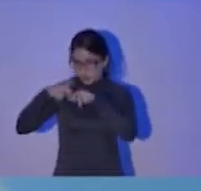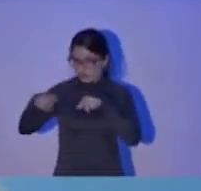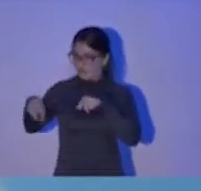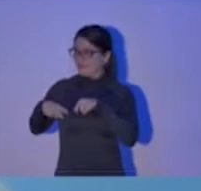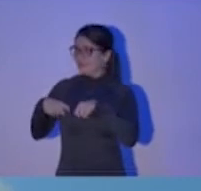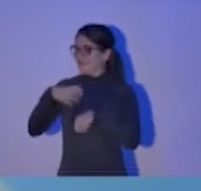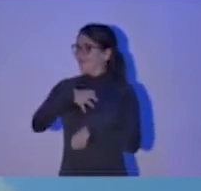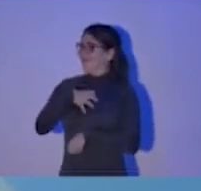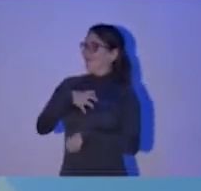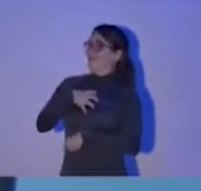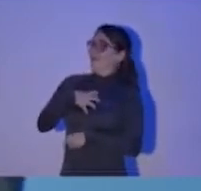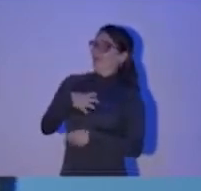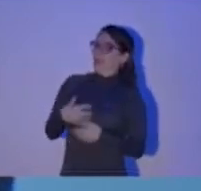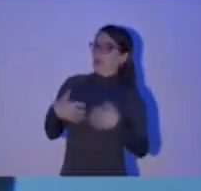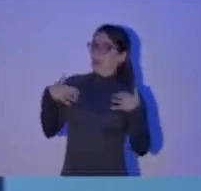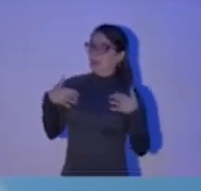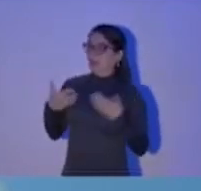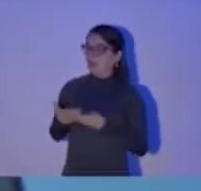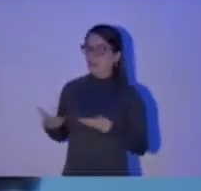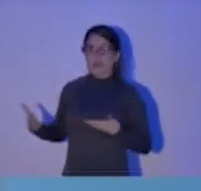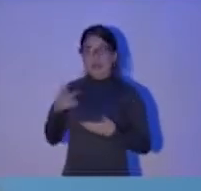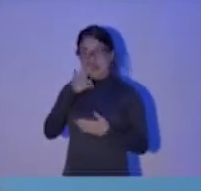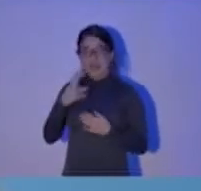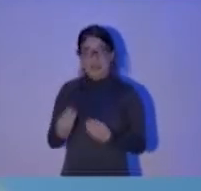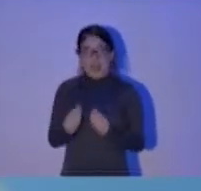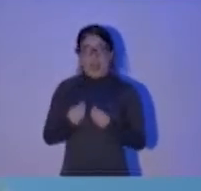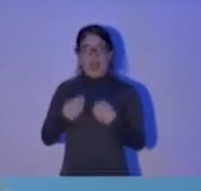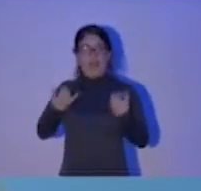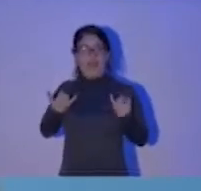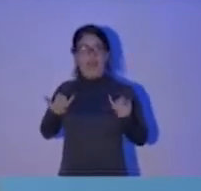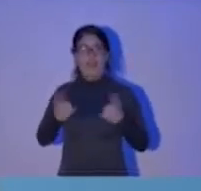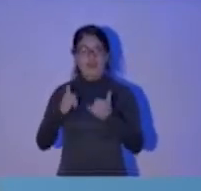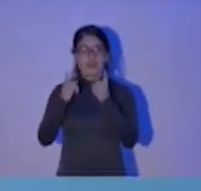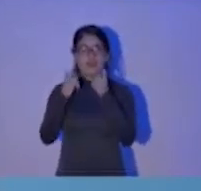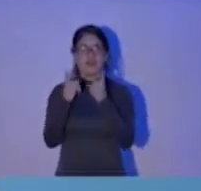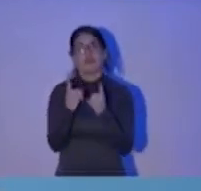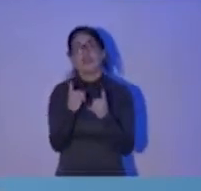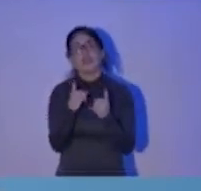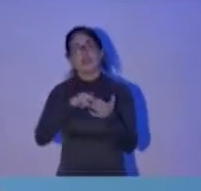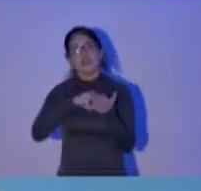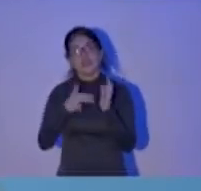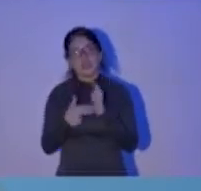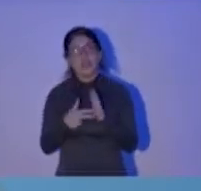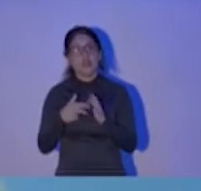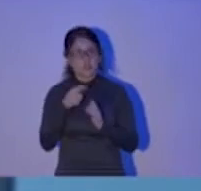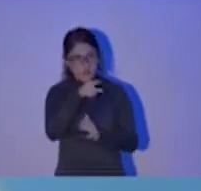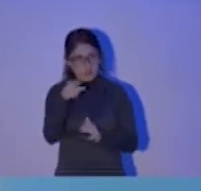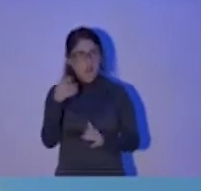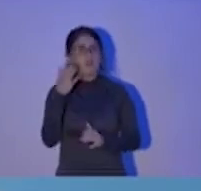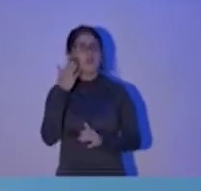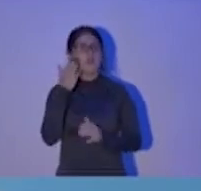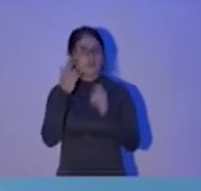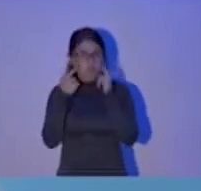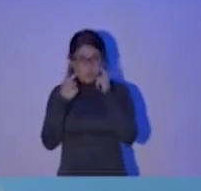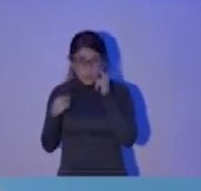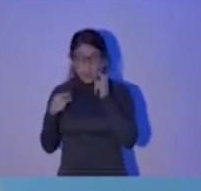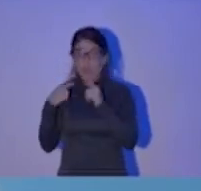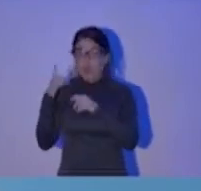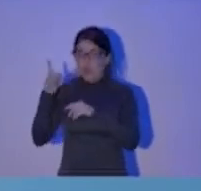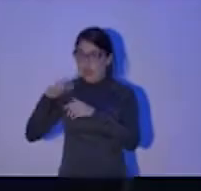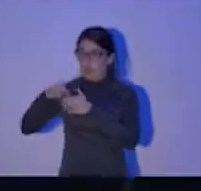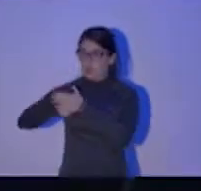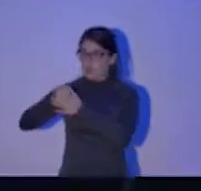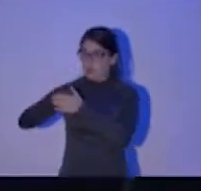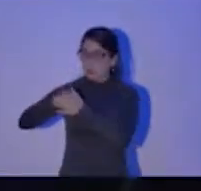inspiram dá um combustível danado. Aqui está na frente aqui de Viveu Arruda, que é uma referência nessa luta pela